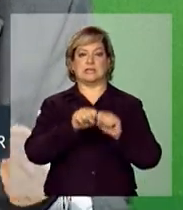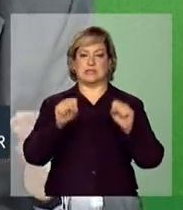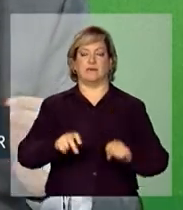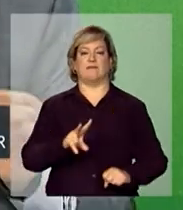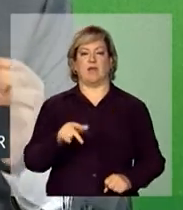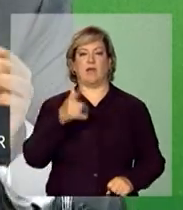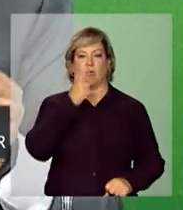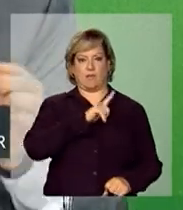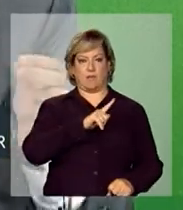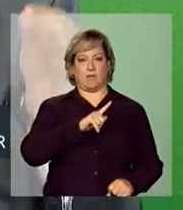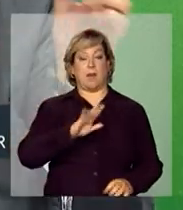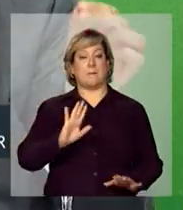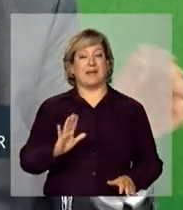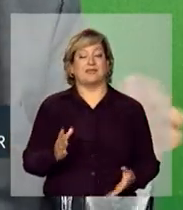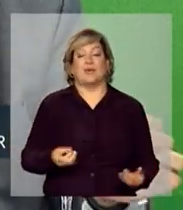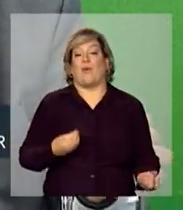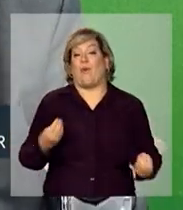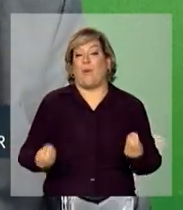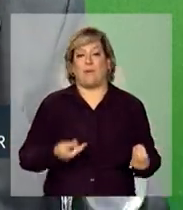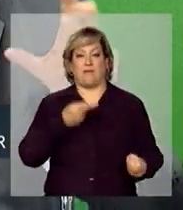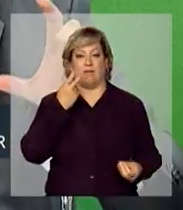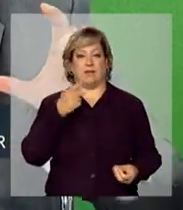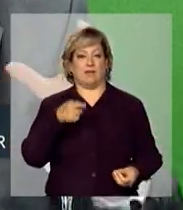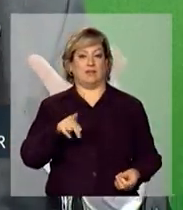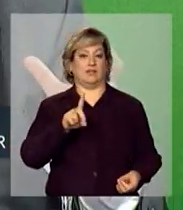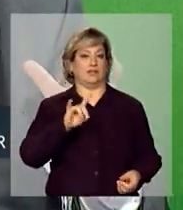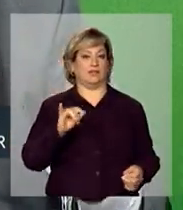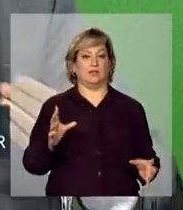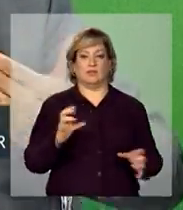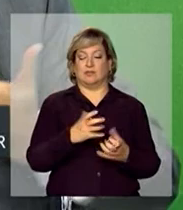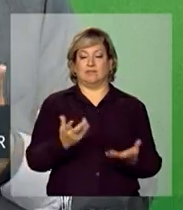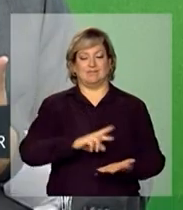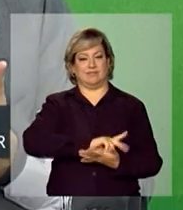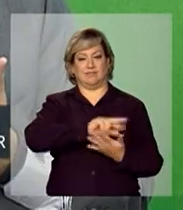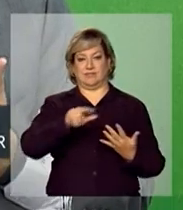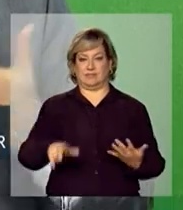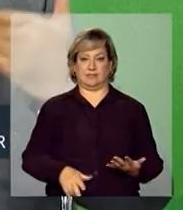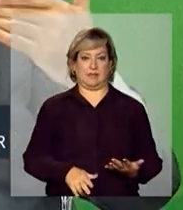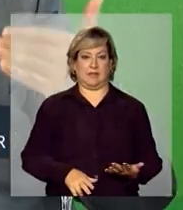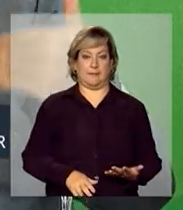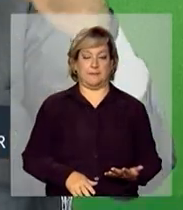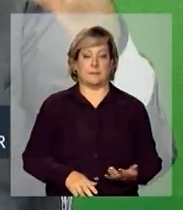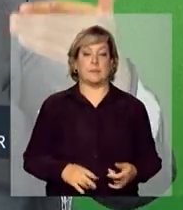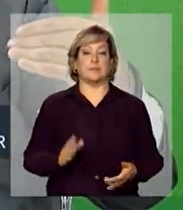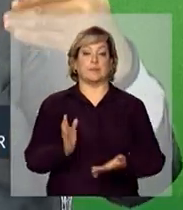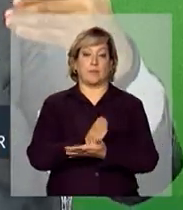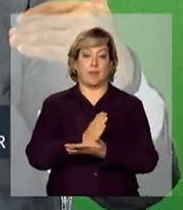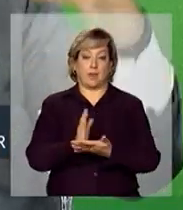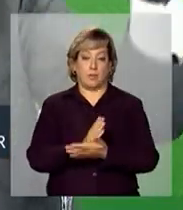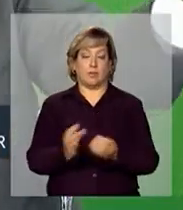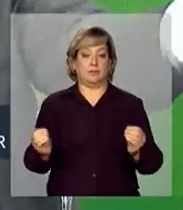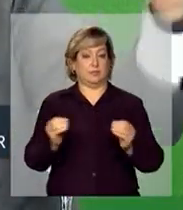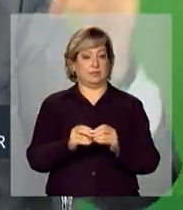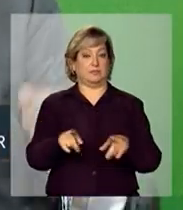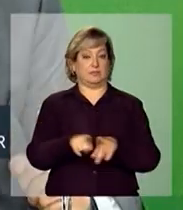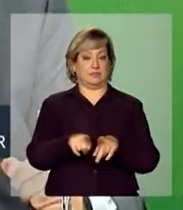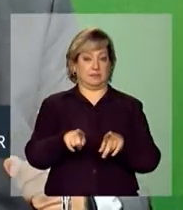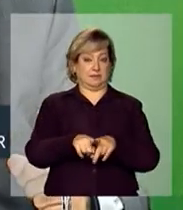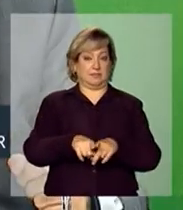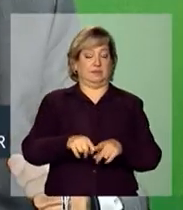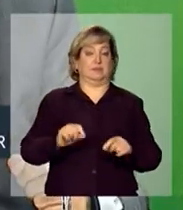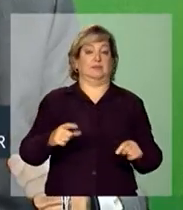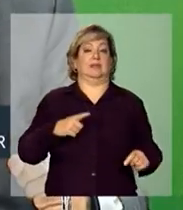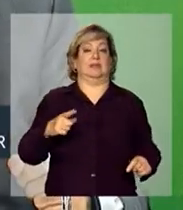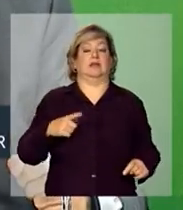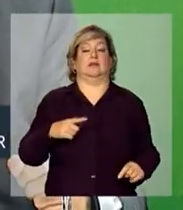agora eu não tenho como medir esta incidência O que são várias algumas inclusive vão estar sendo iniciação como na